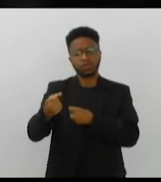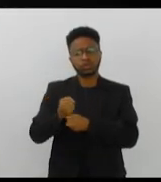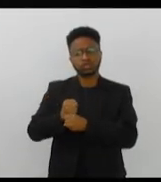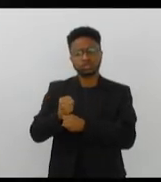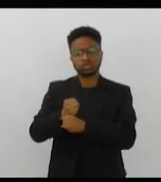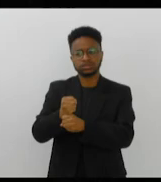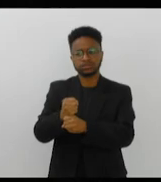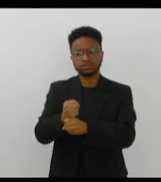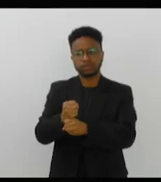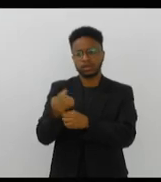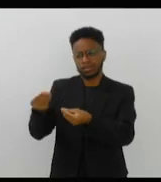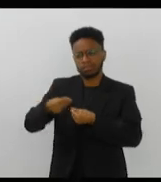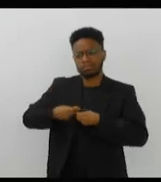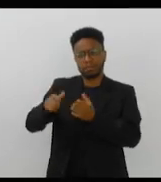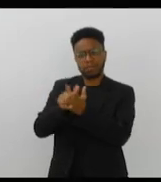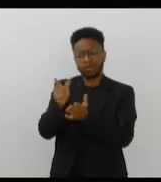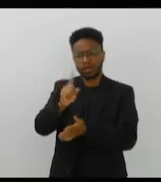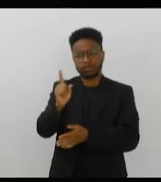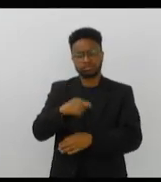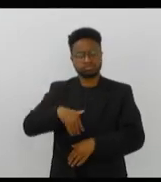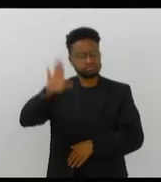Não vem com papel, não, que hoje eu que estou aqui.